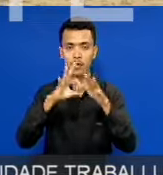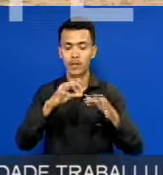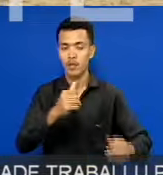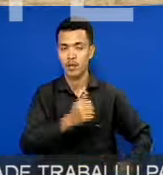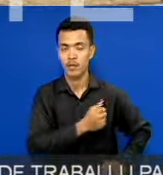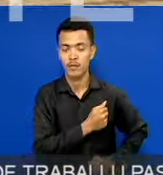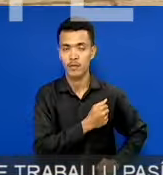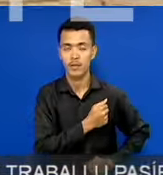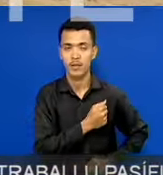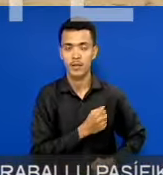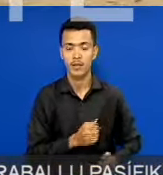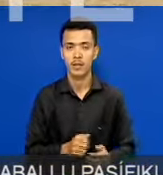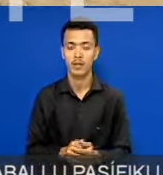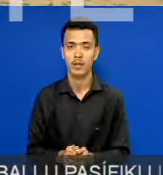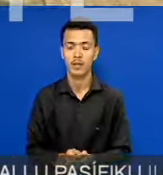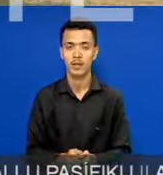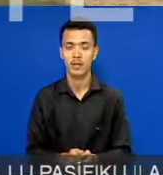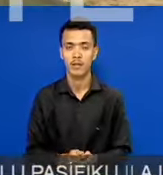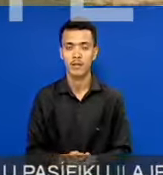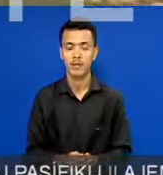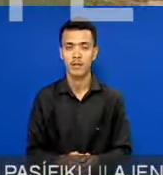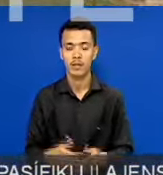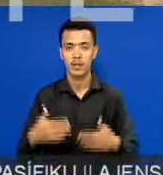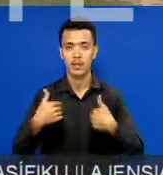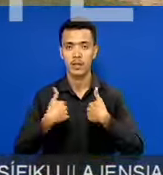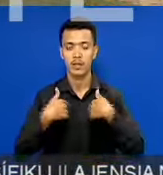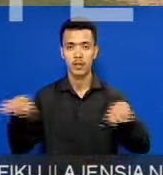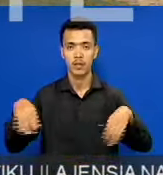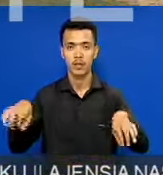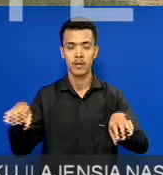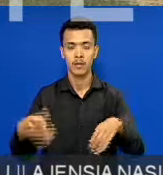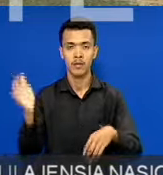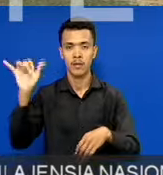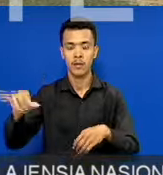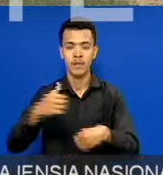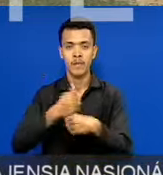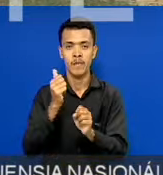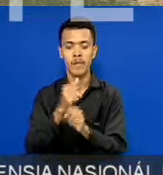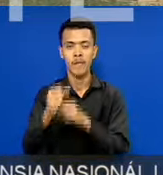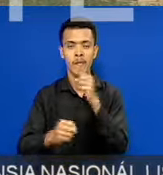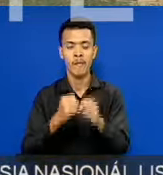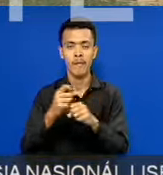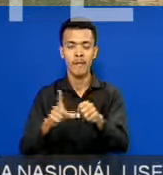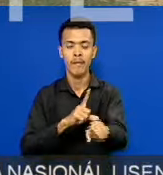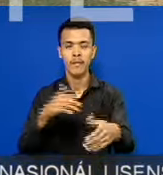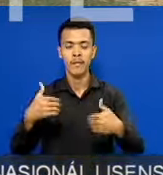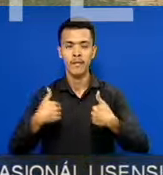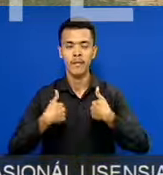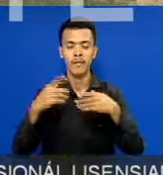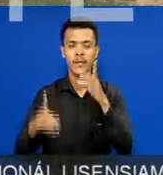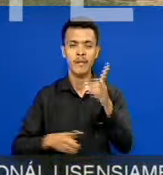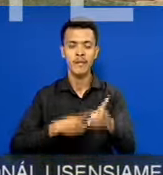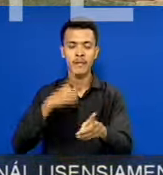Força Defesa Timor-Leste e ha serviço no mesmo kasira halau no tina naruk tamane ia direito a tu halau